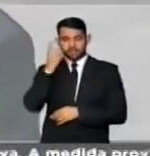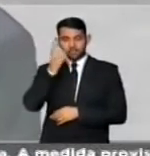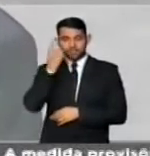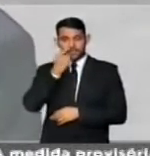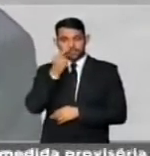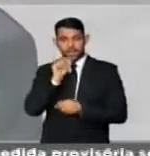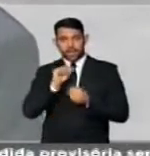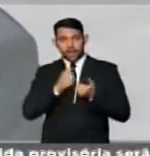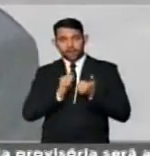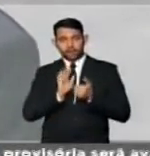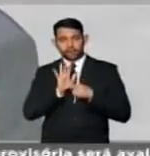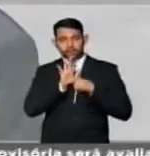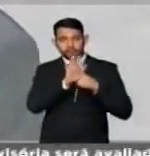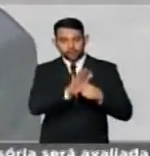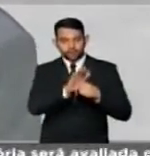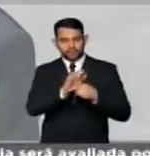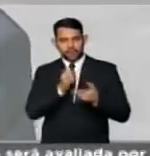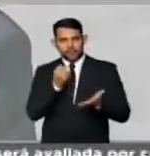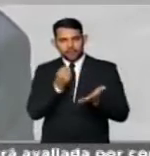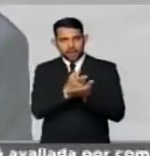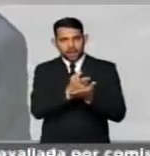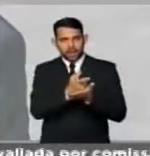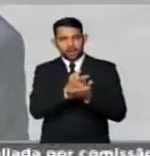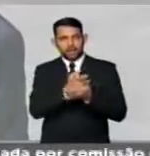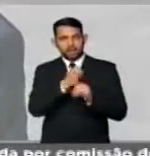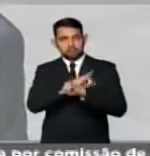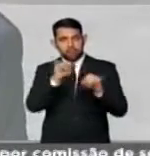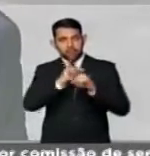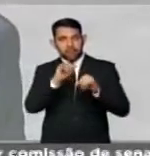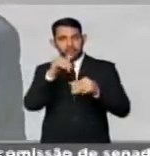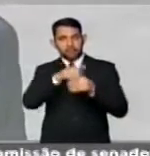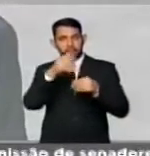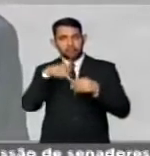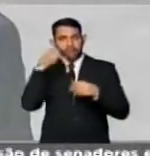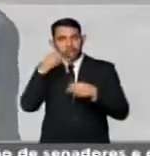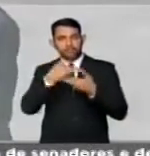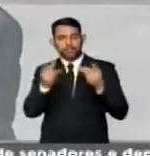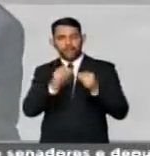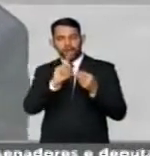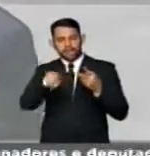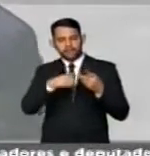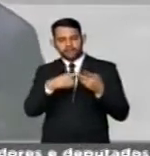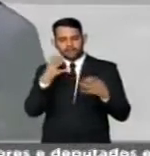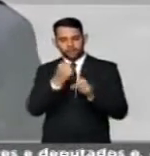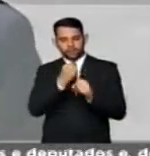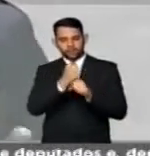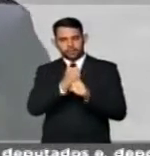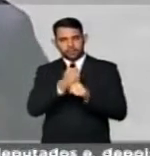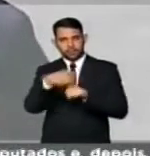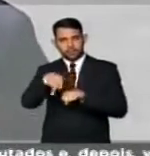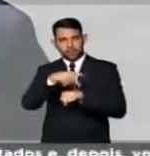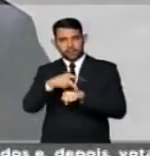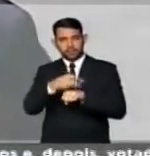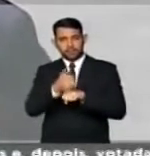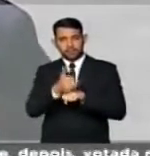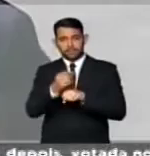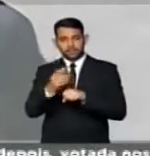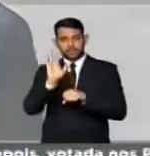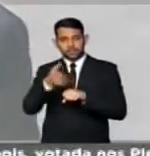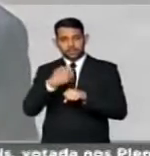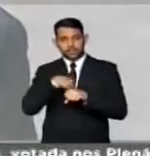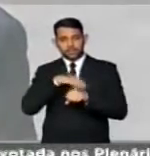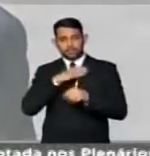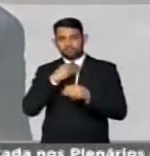ele financiou para se eleger deputado federal. Outra questão, as contas no exterior não é meia dúzia, já